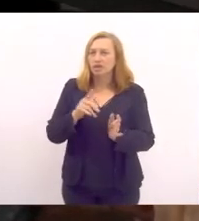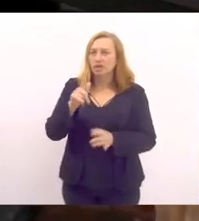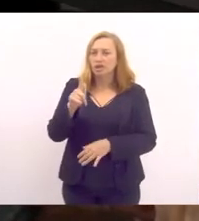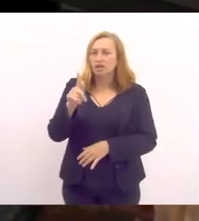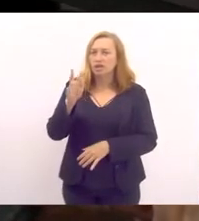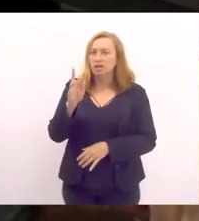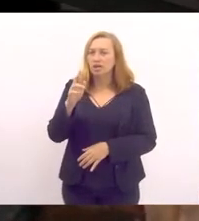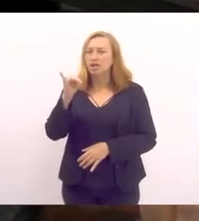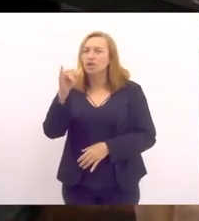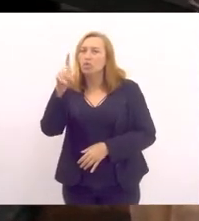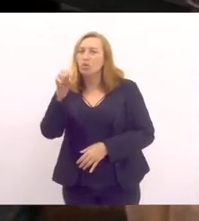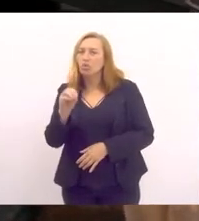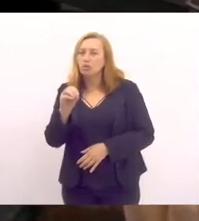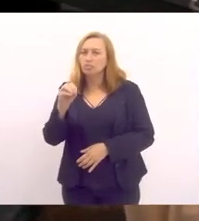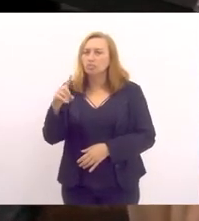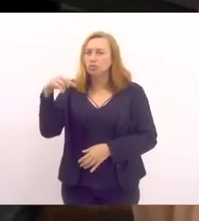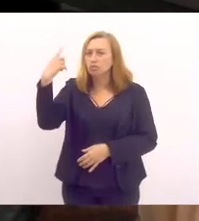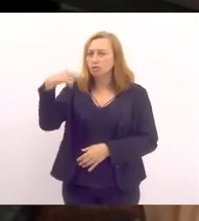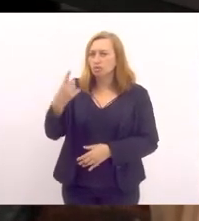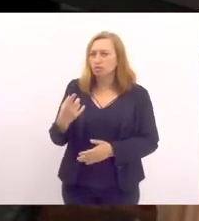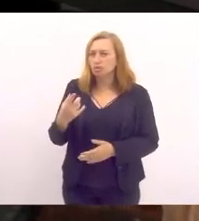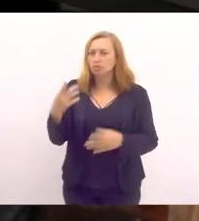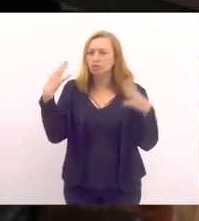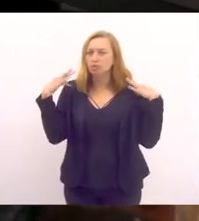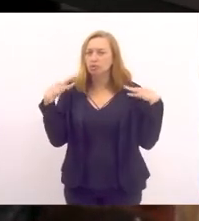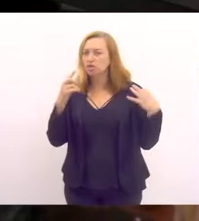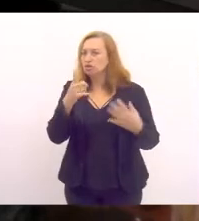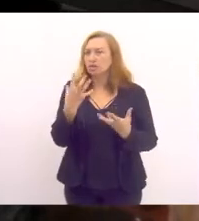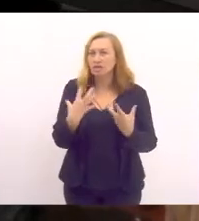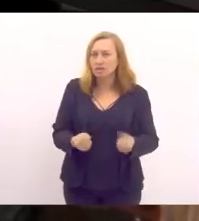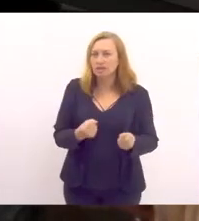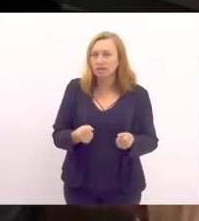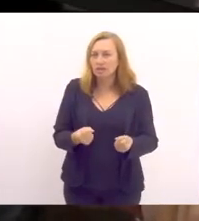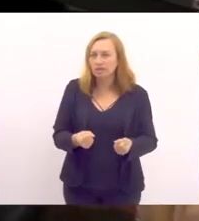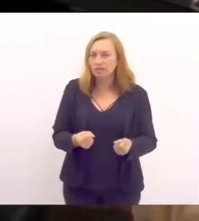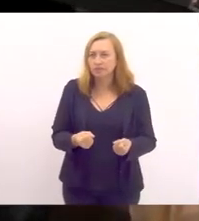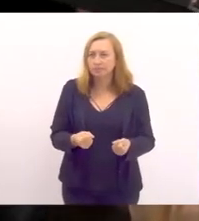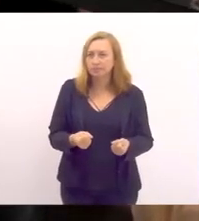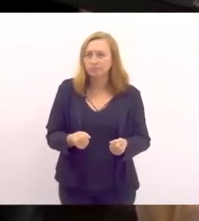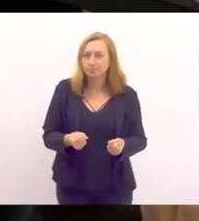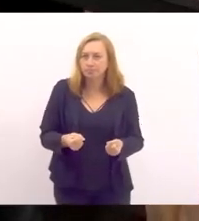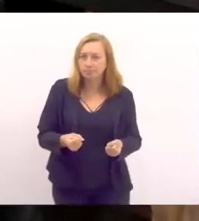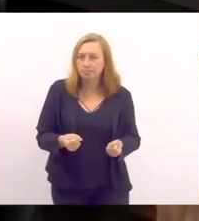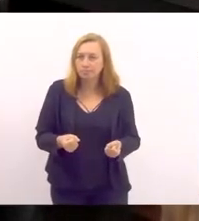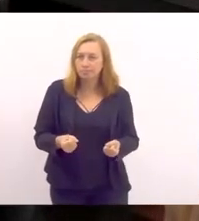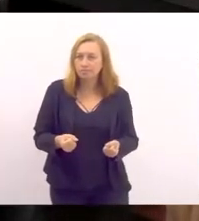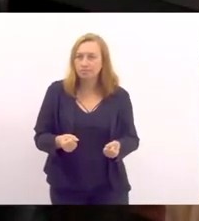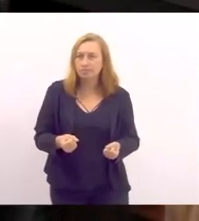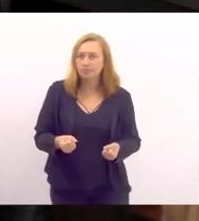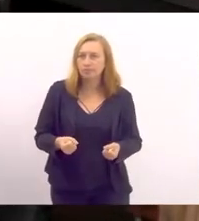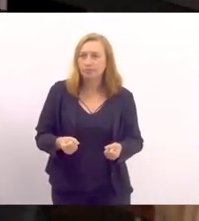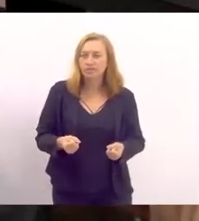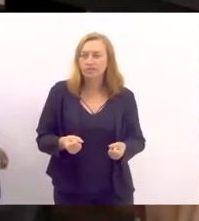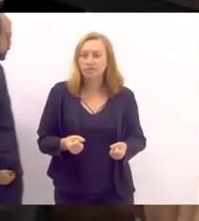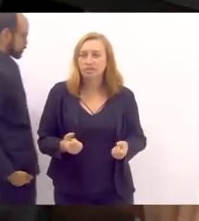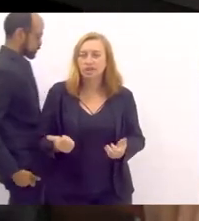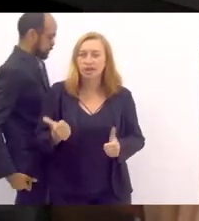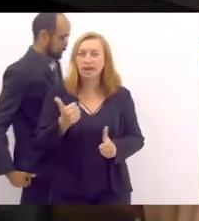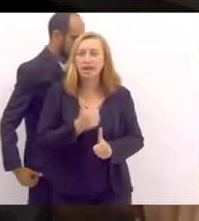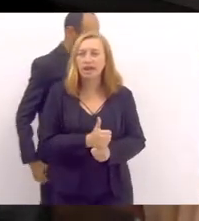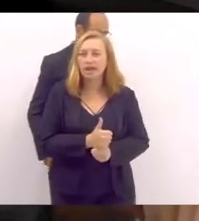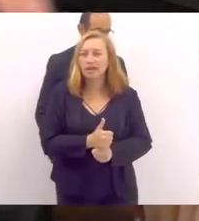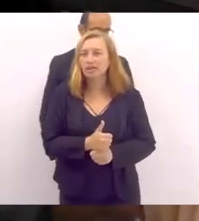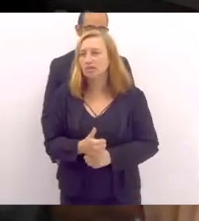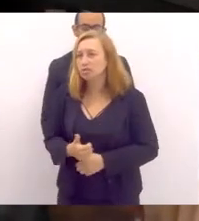que o turismo não pode mais aceitar, ser um apêndice do Ministério da